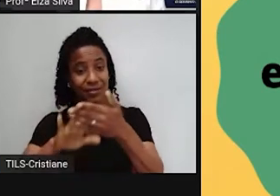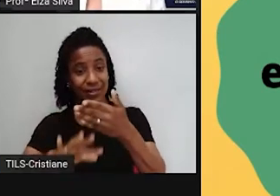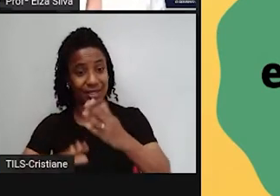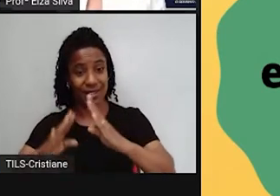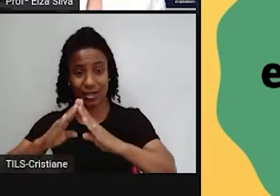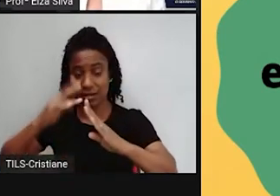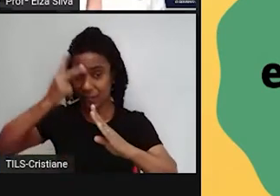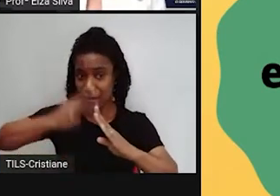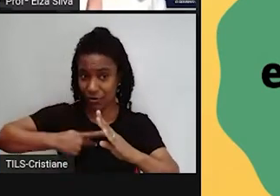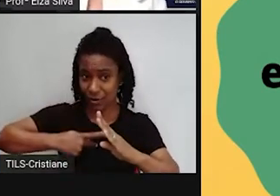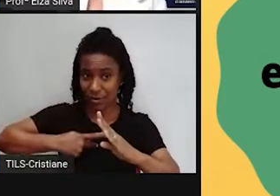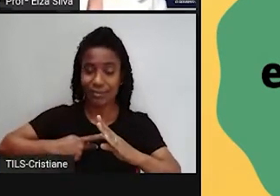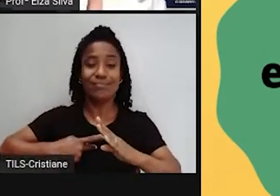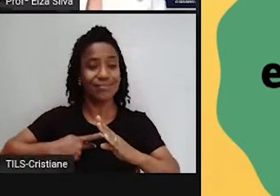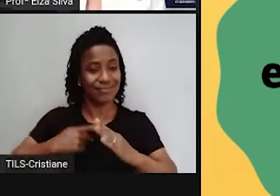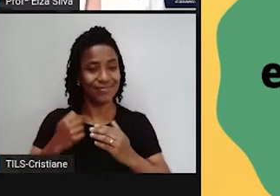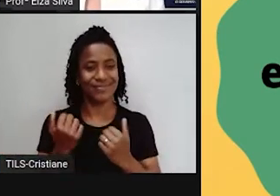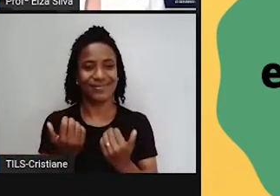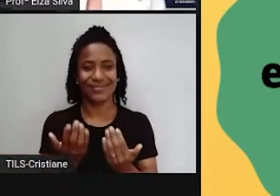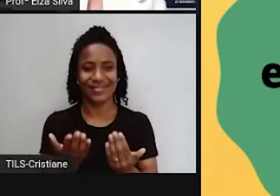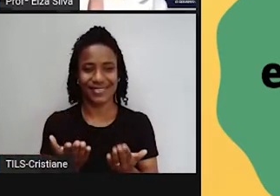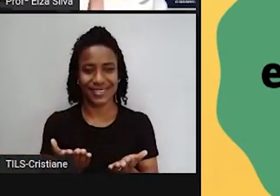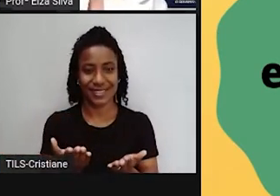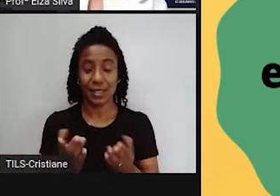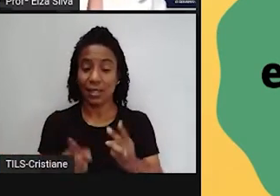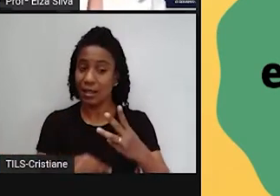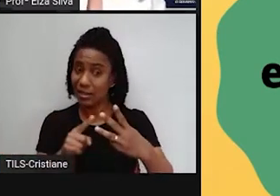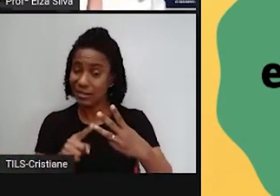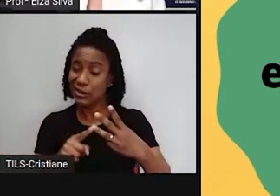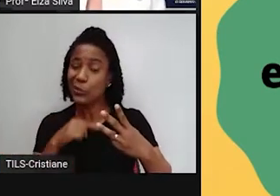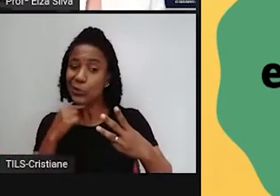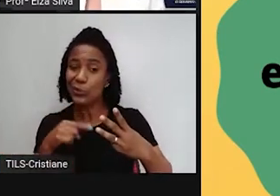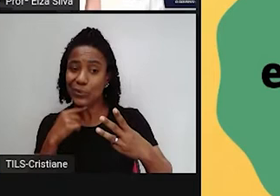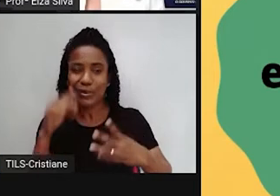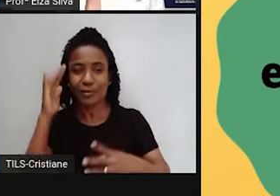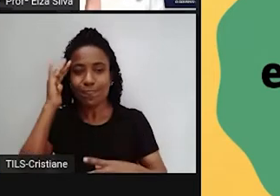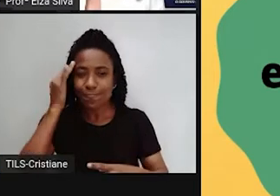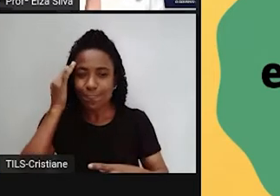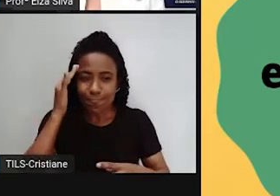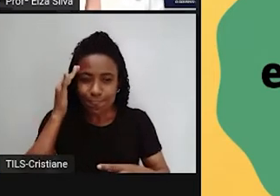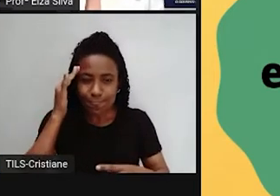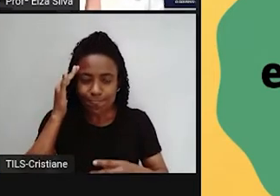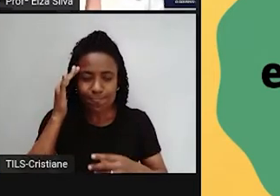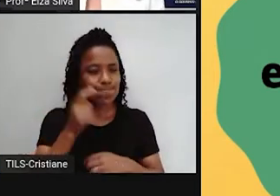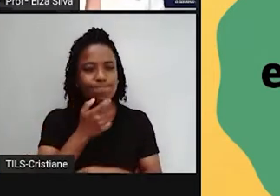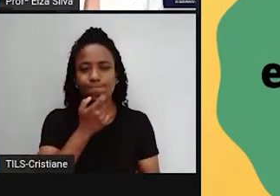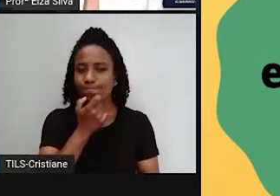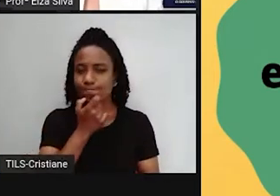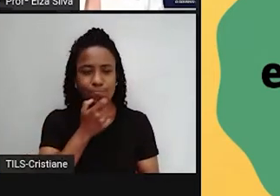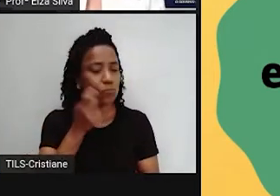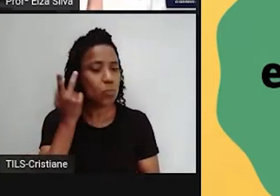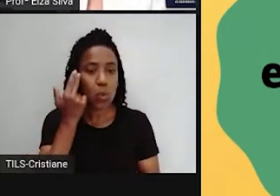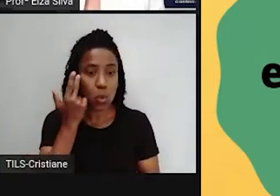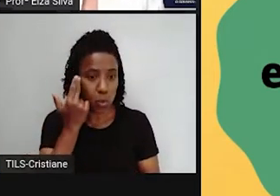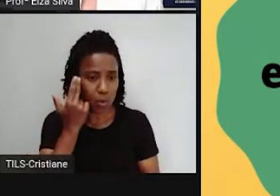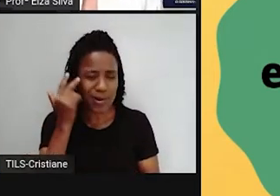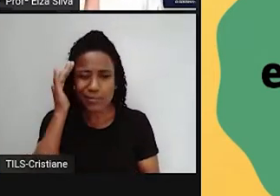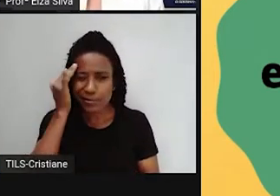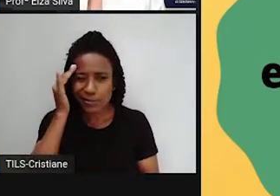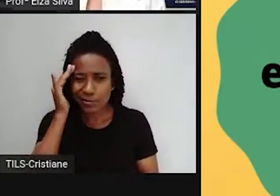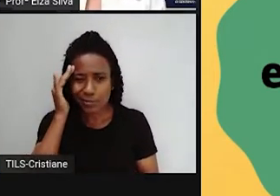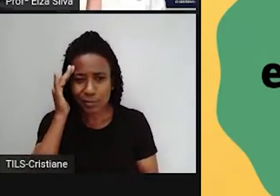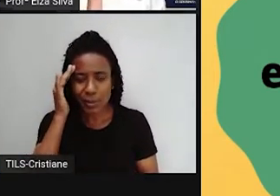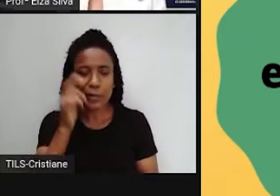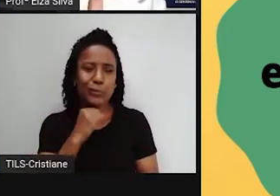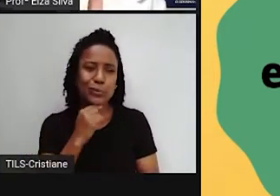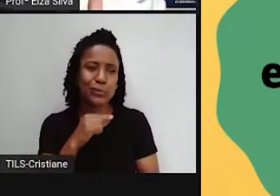Homework. E aquelas doubts, as dúvidas que surgem durante a aula. Gente, é muito natural, né? Porque quando